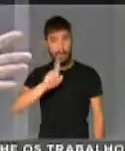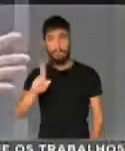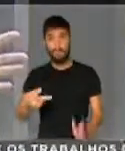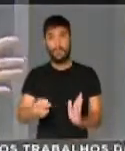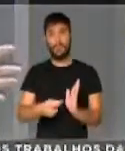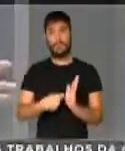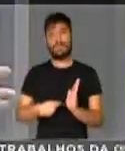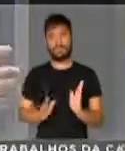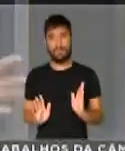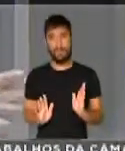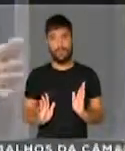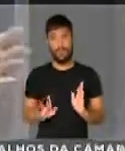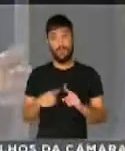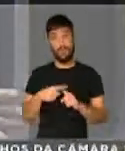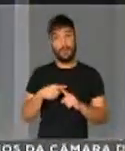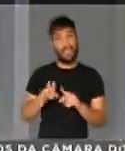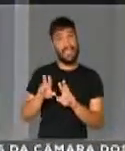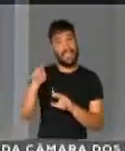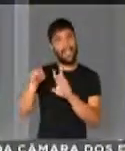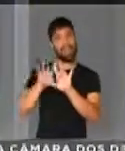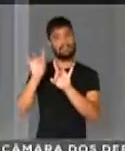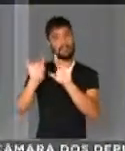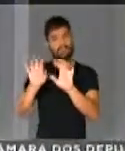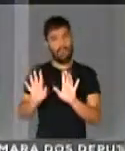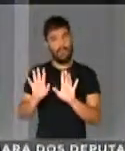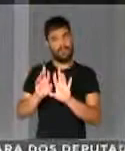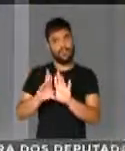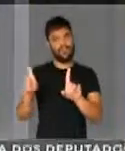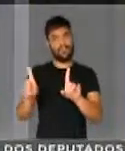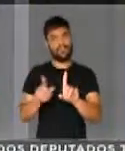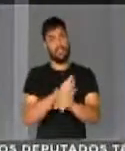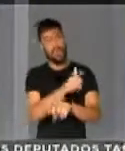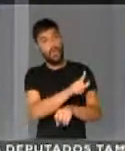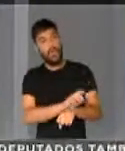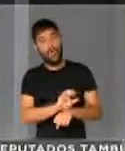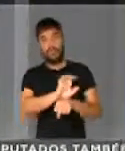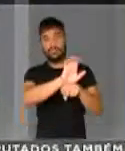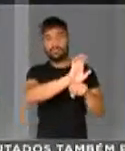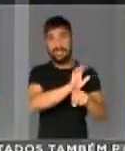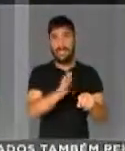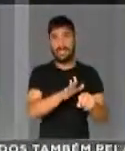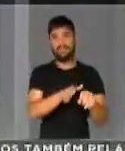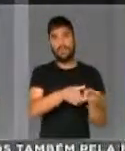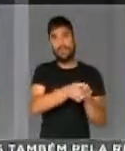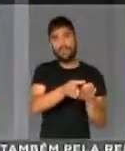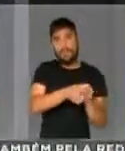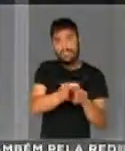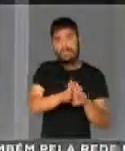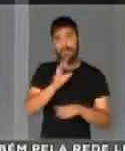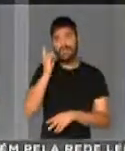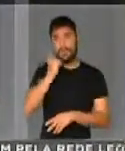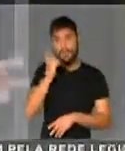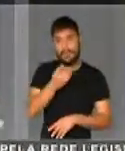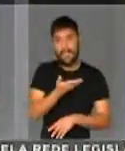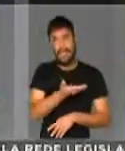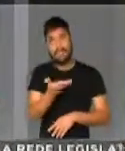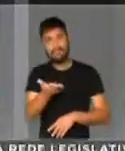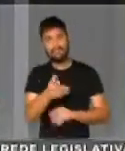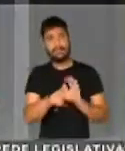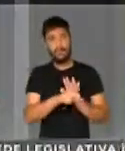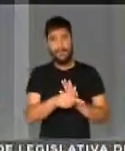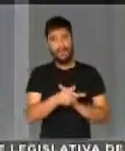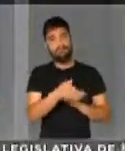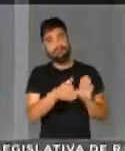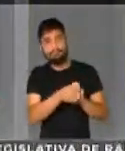estado diferenciado. Os outros estados pediram, orientaram as suas bancadas, aos seus